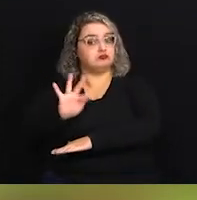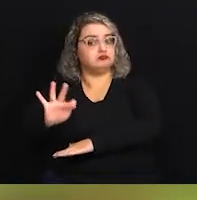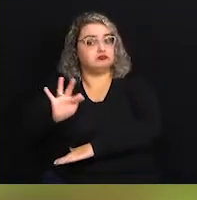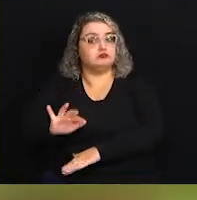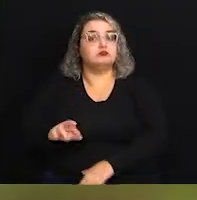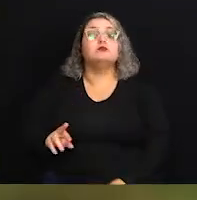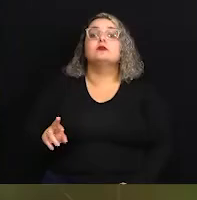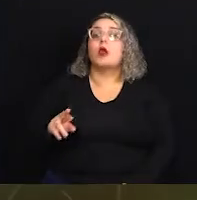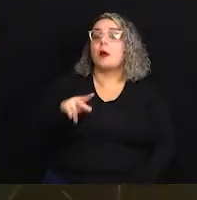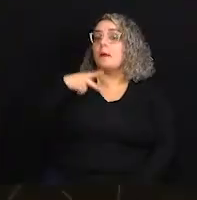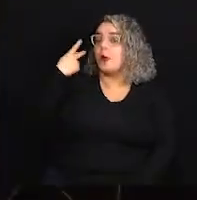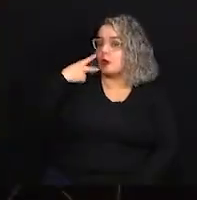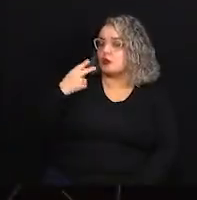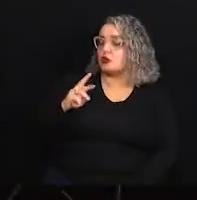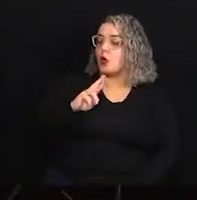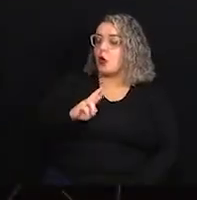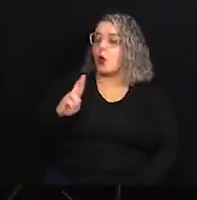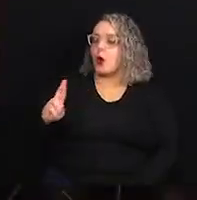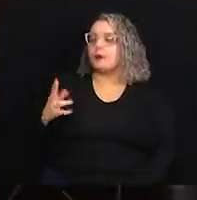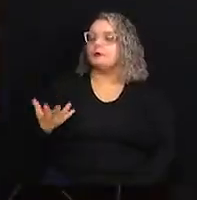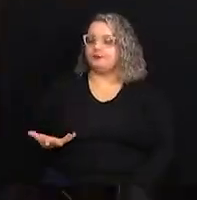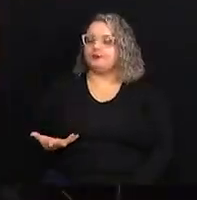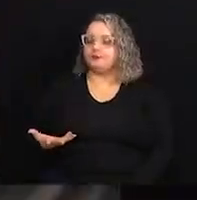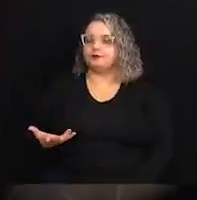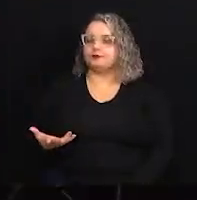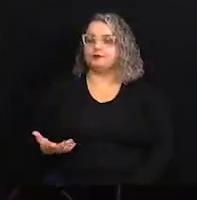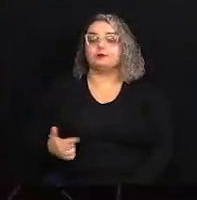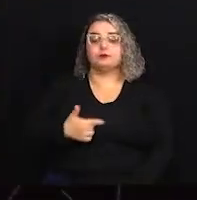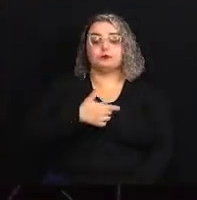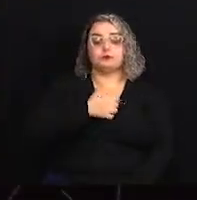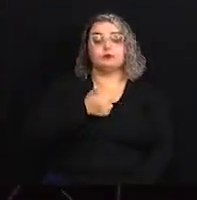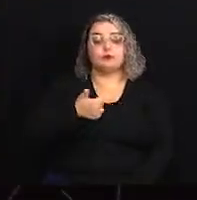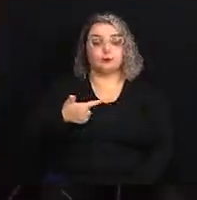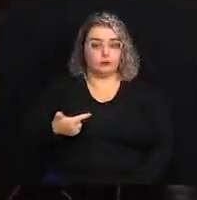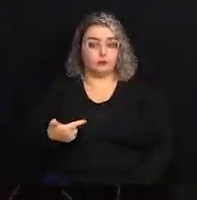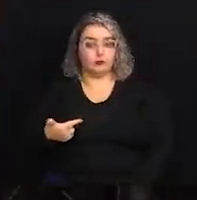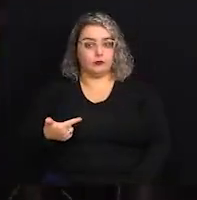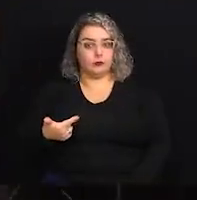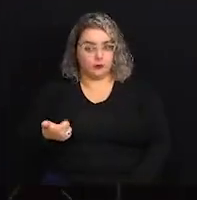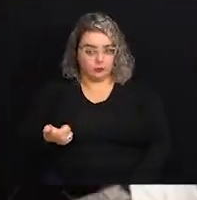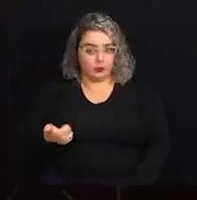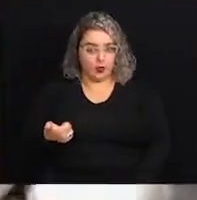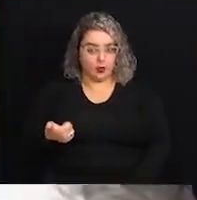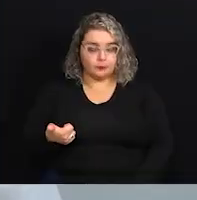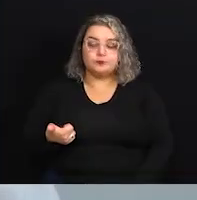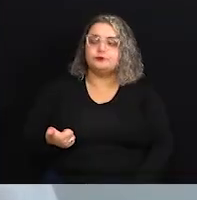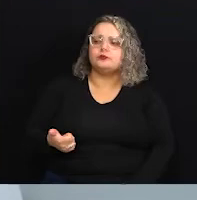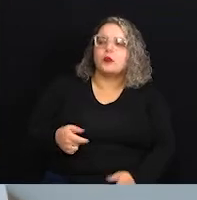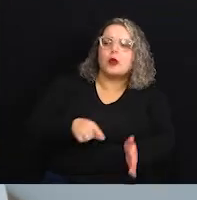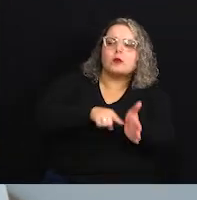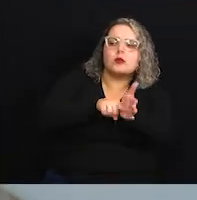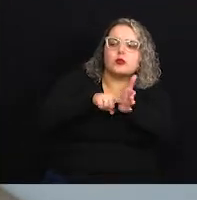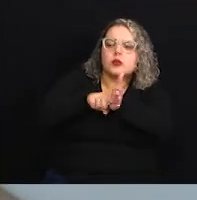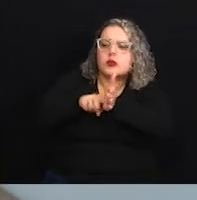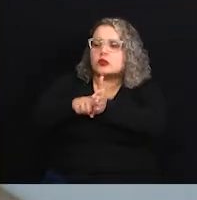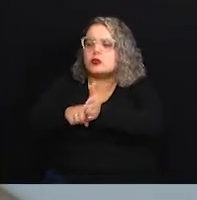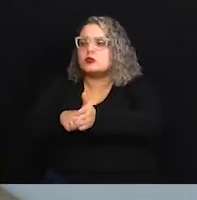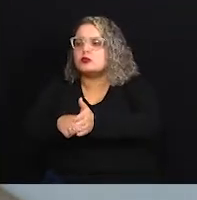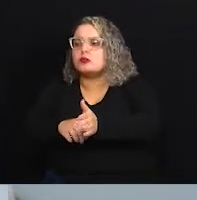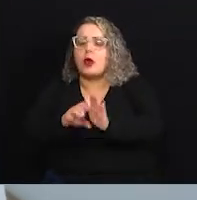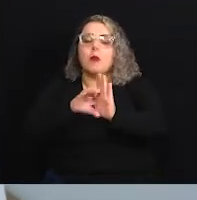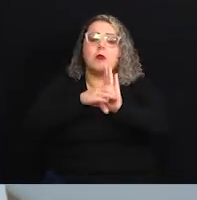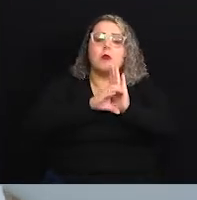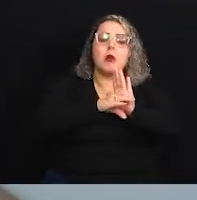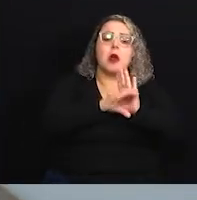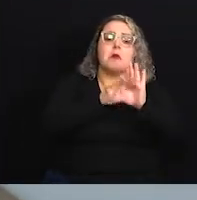dos R's. Desde a Agenda 21, muitos pesquisadores e instituições buscaram desmembrar o conceito,